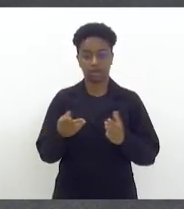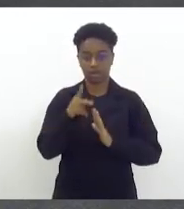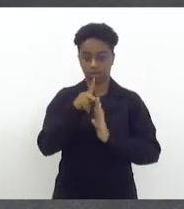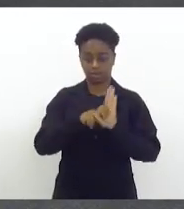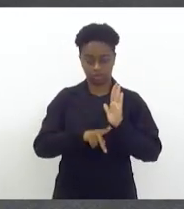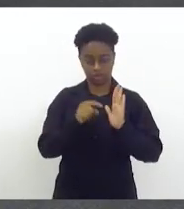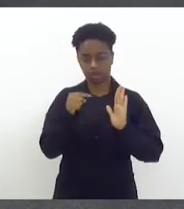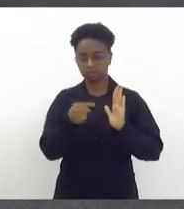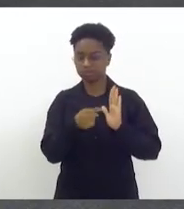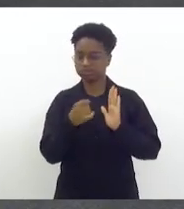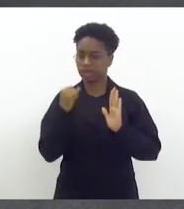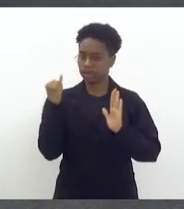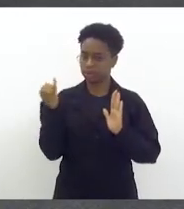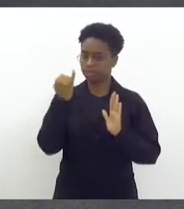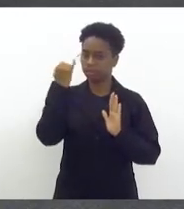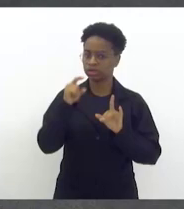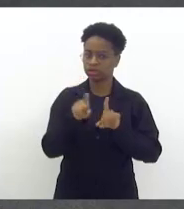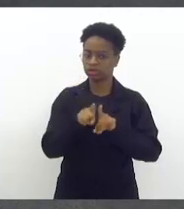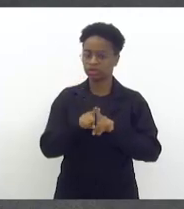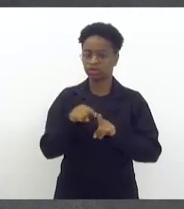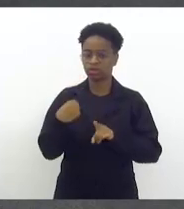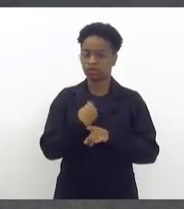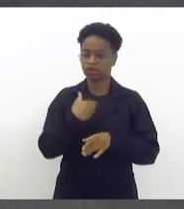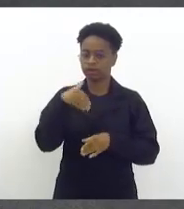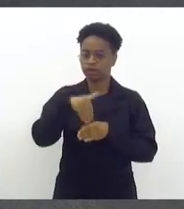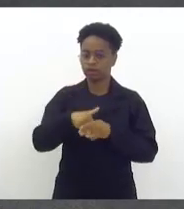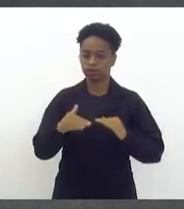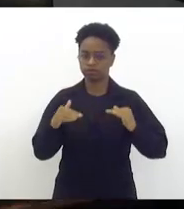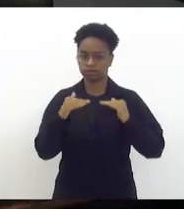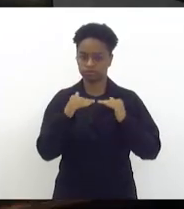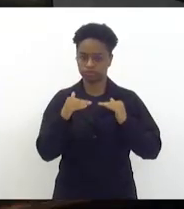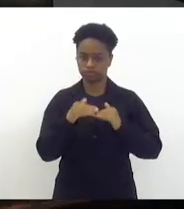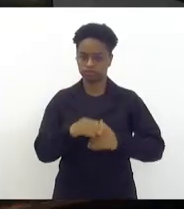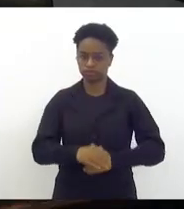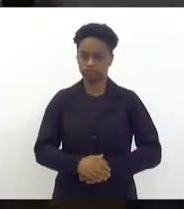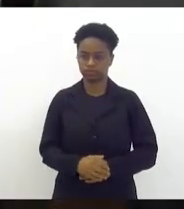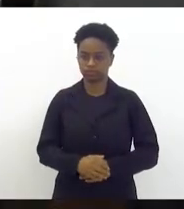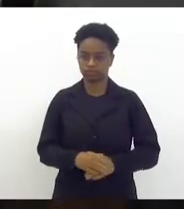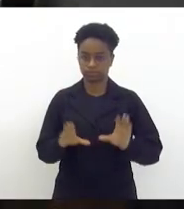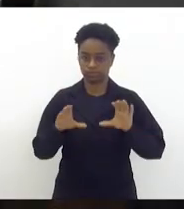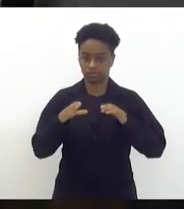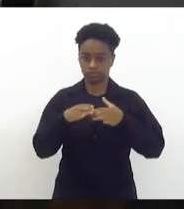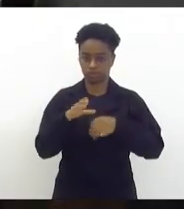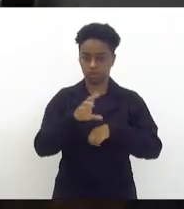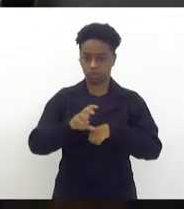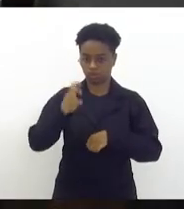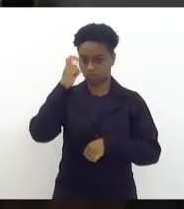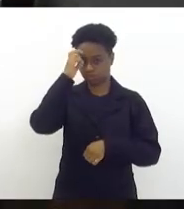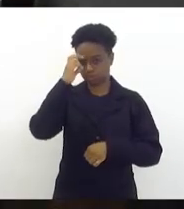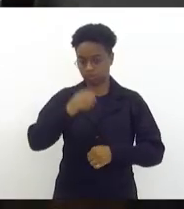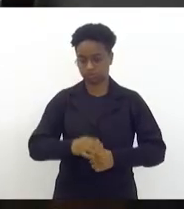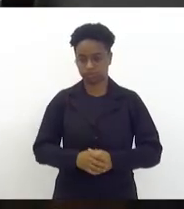projeto importante e o nosso voto é favorável, presidente. Pela Comissão de Cultura,